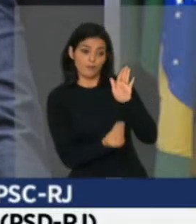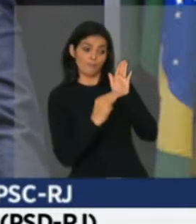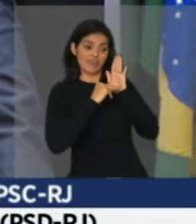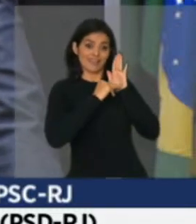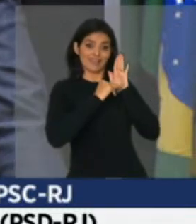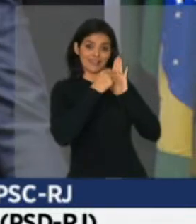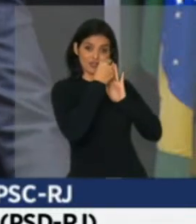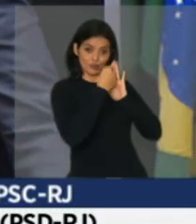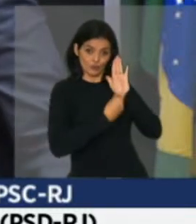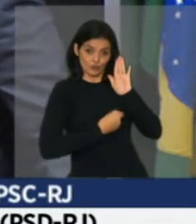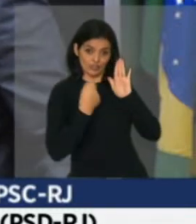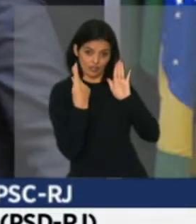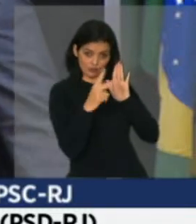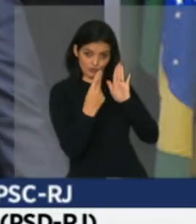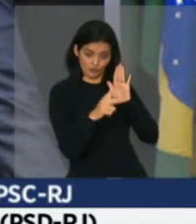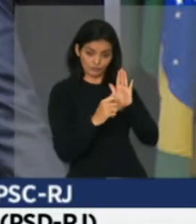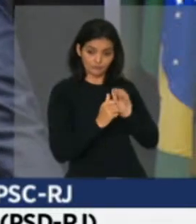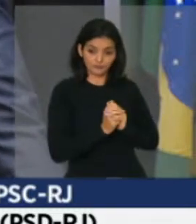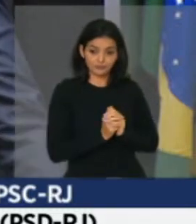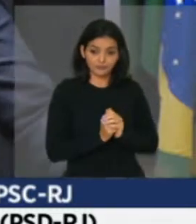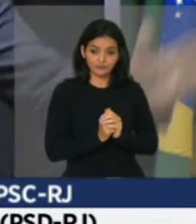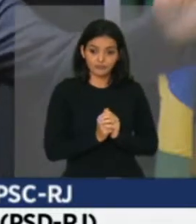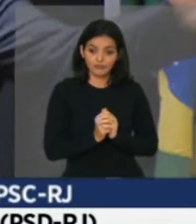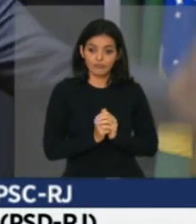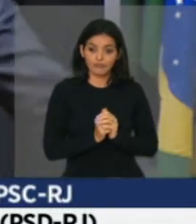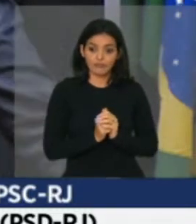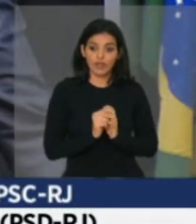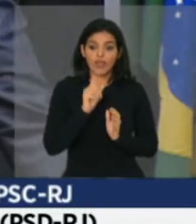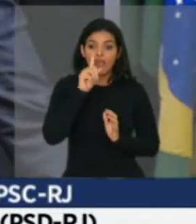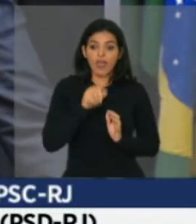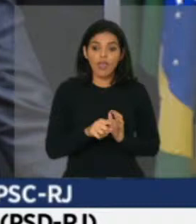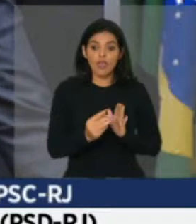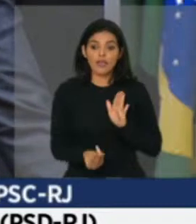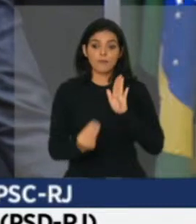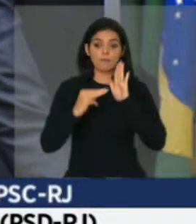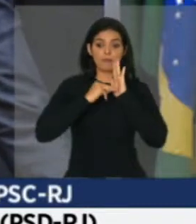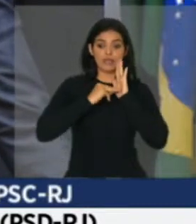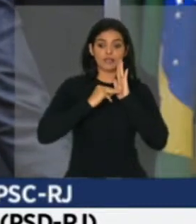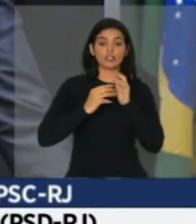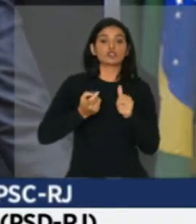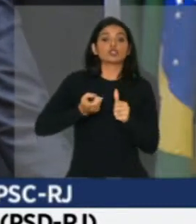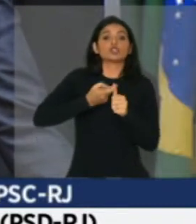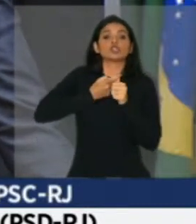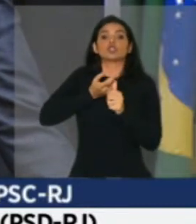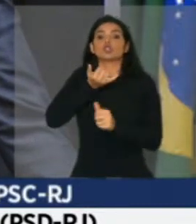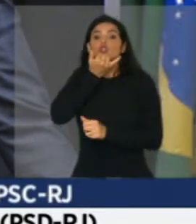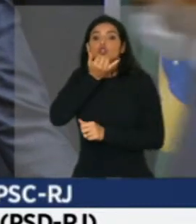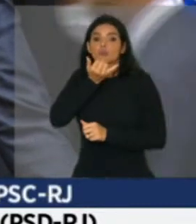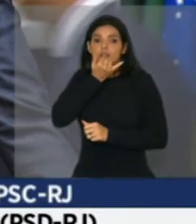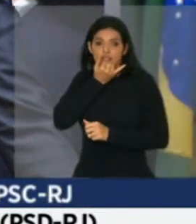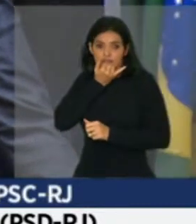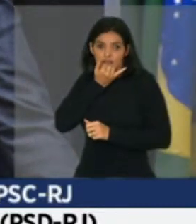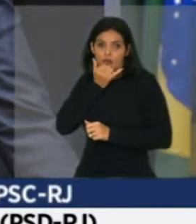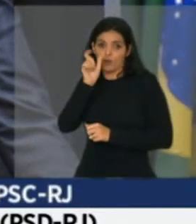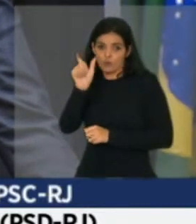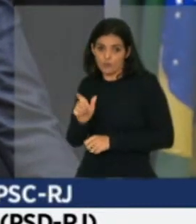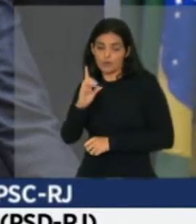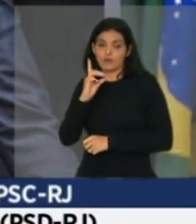Uma emenda de suspensão do cargo da deputada até que ela